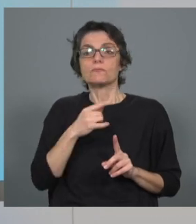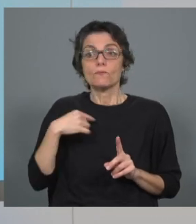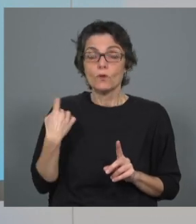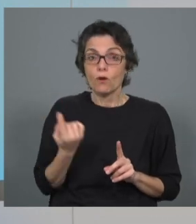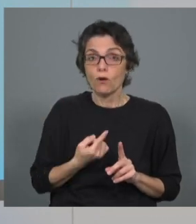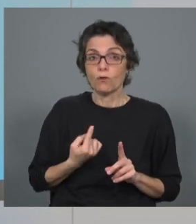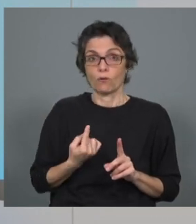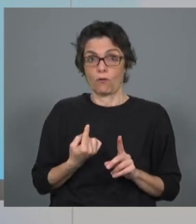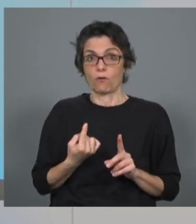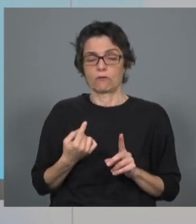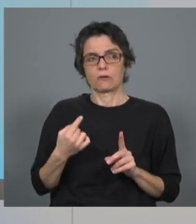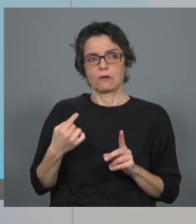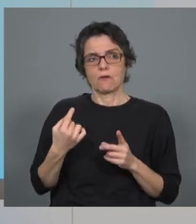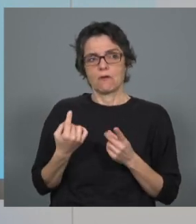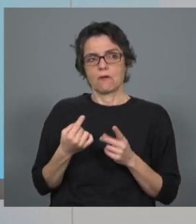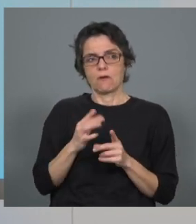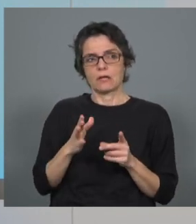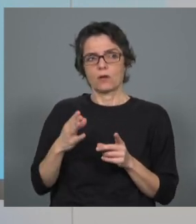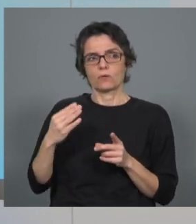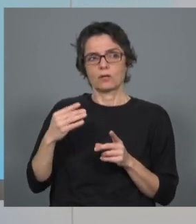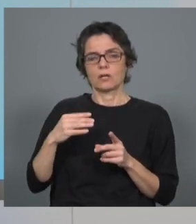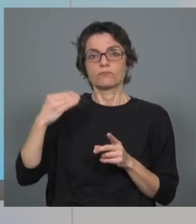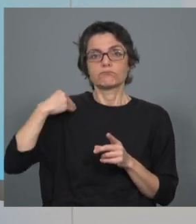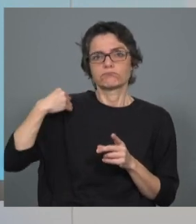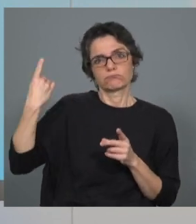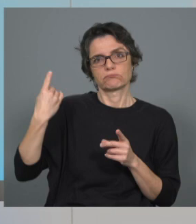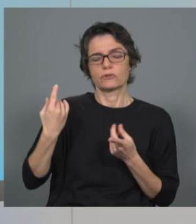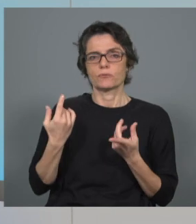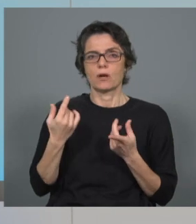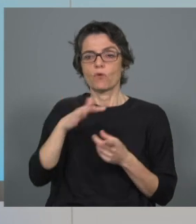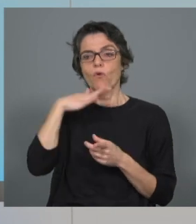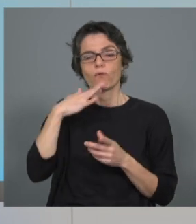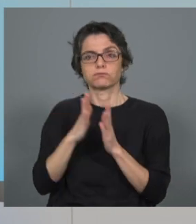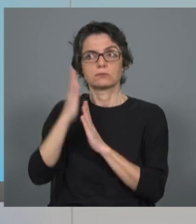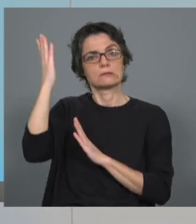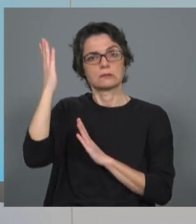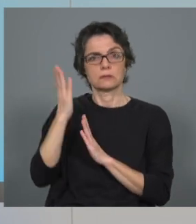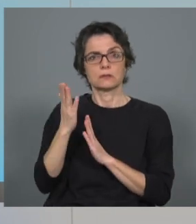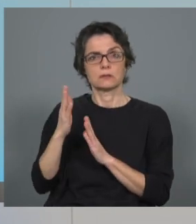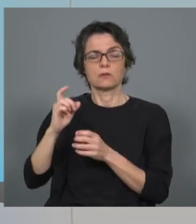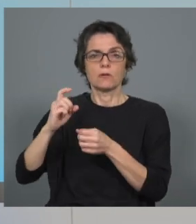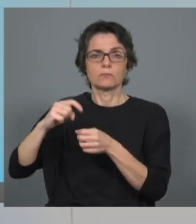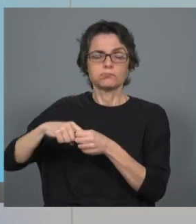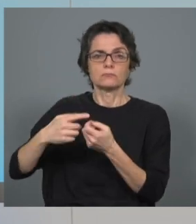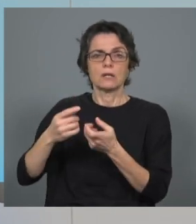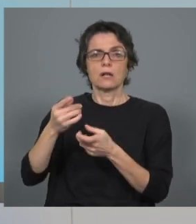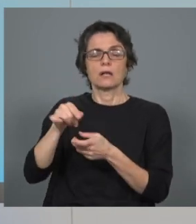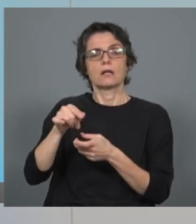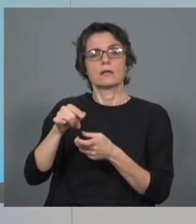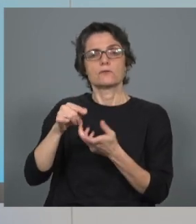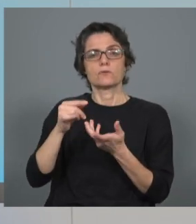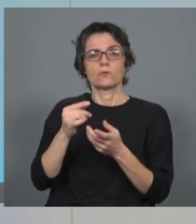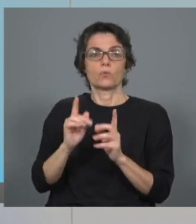a algo, a pertencer a uma família de Deus, a partir do batismo, e a corresponder com o chamamento que Deus nos faz, seja para que vocação